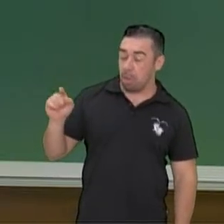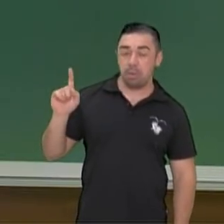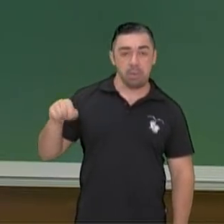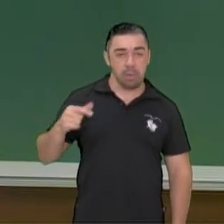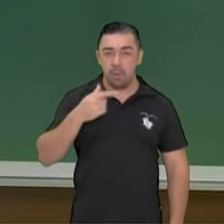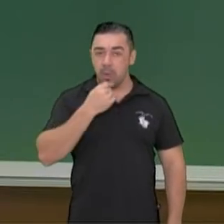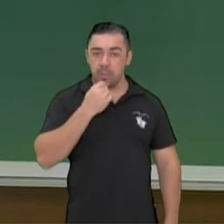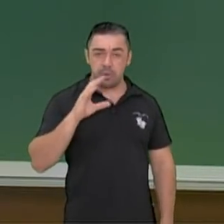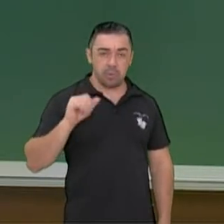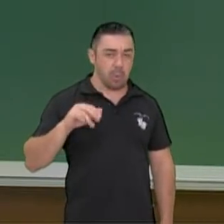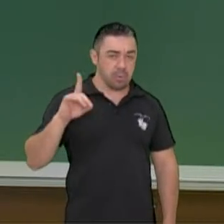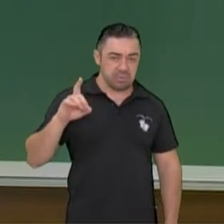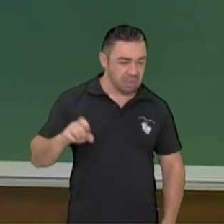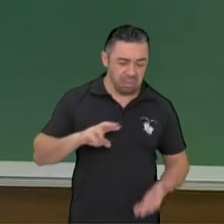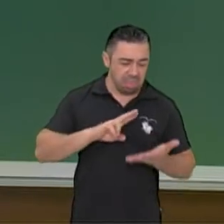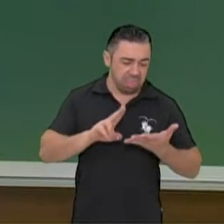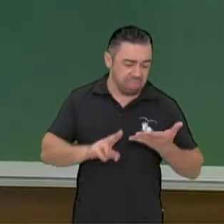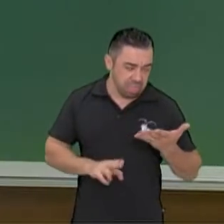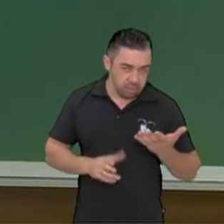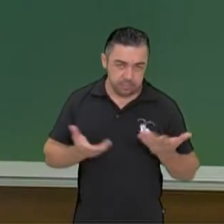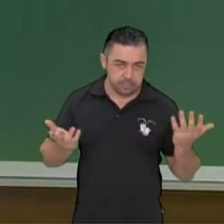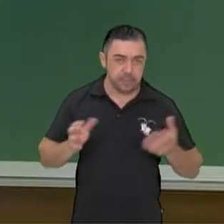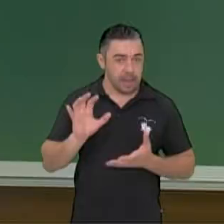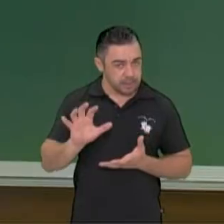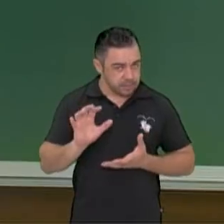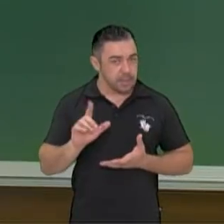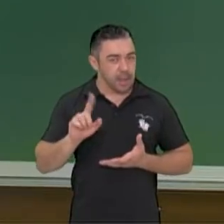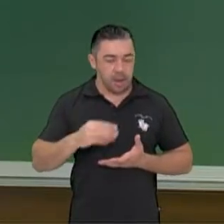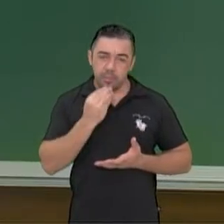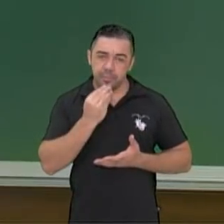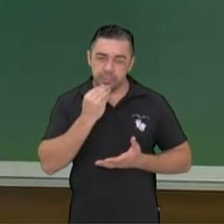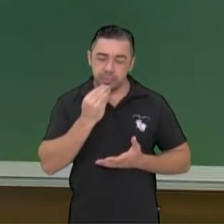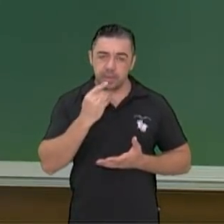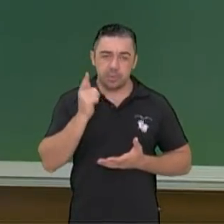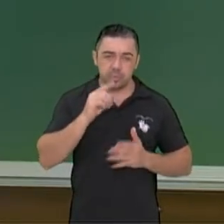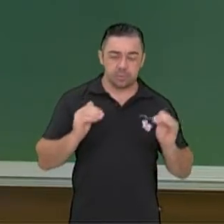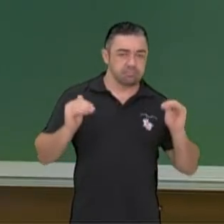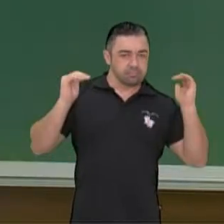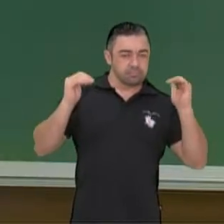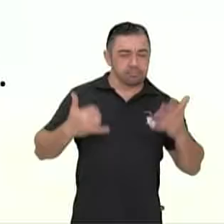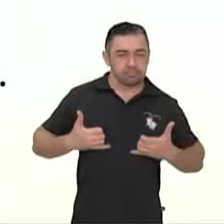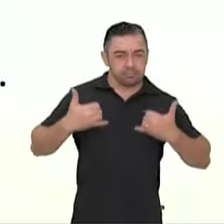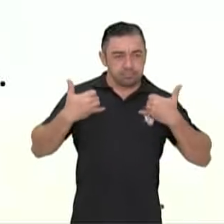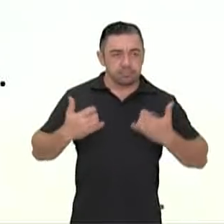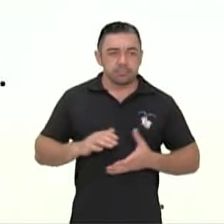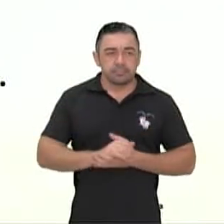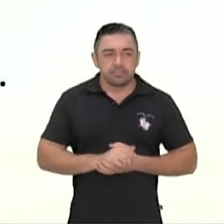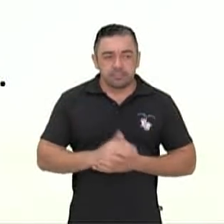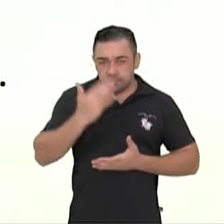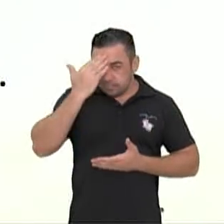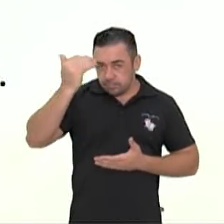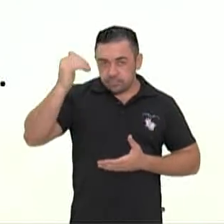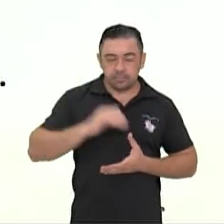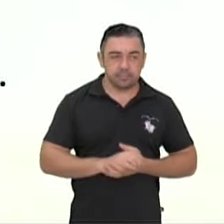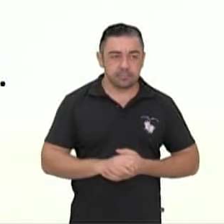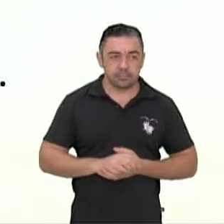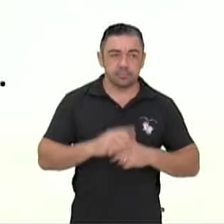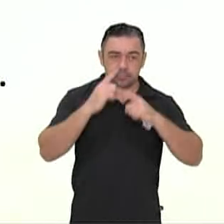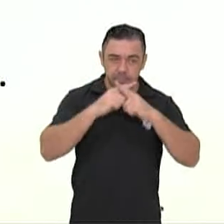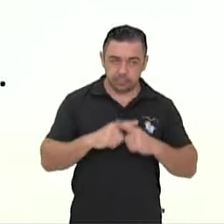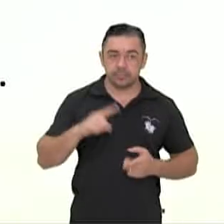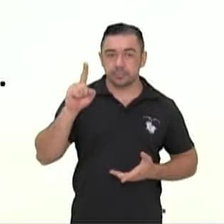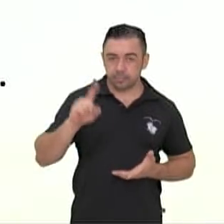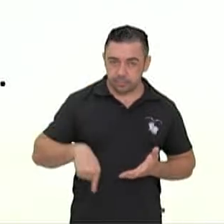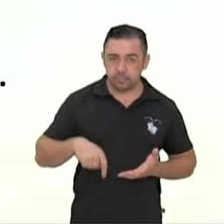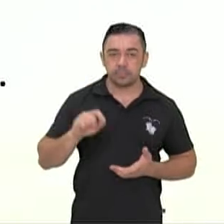o conde, barão... Exatamente, era uma oportunidade dele ter o status dele também. Os torneios eram extremamente cruéis